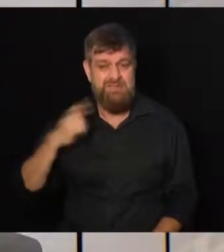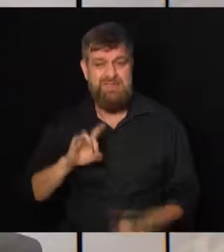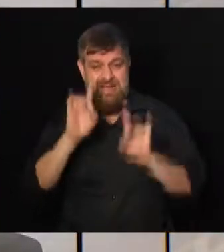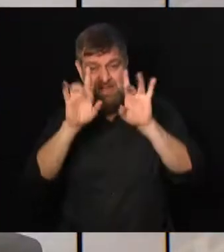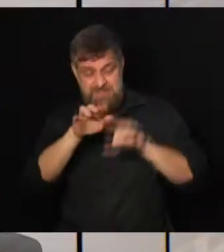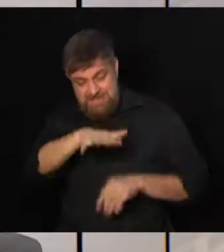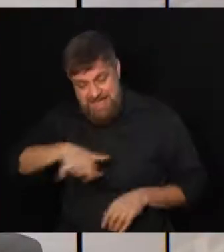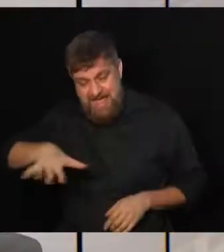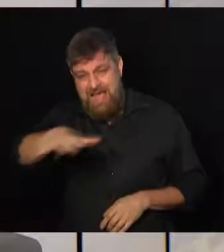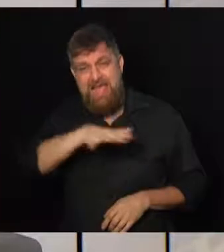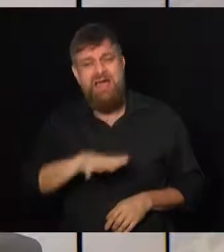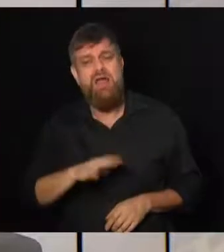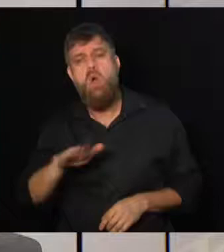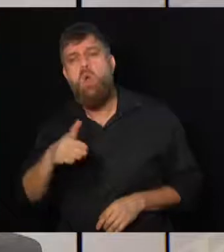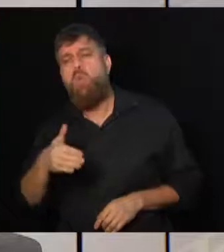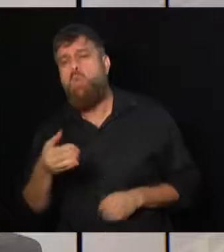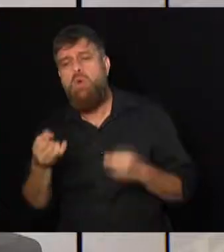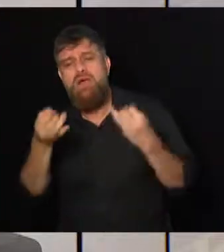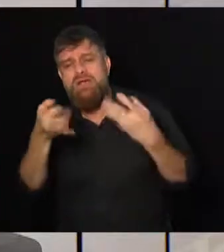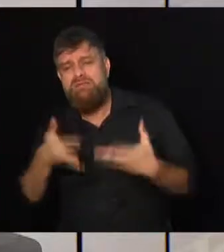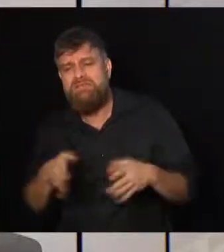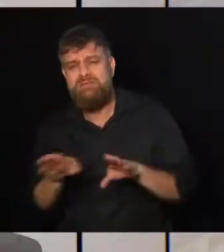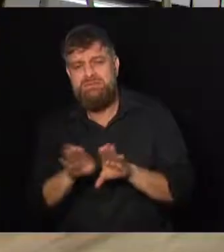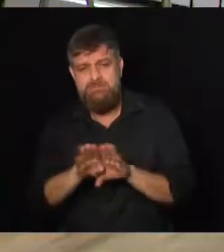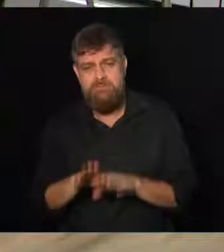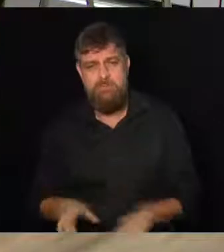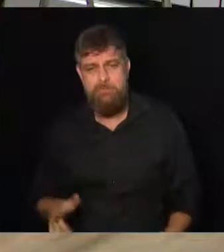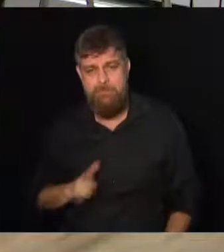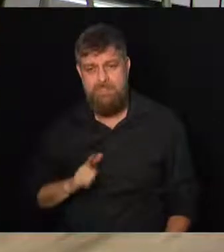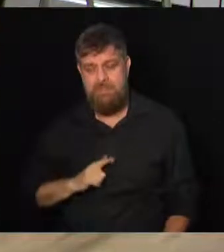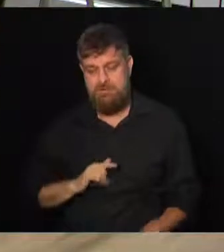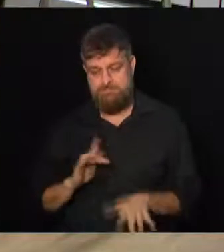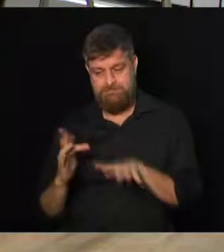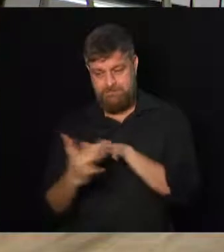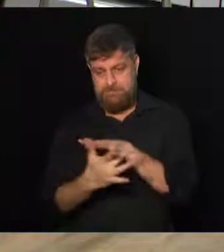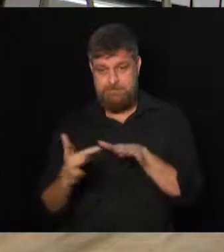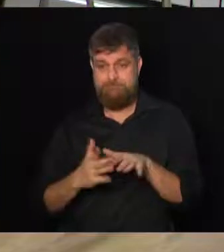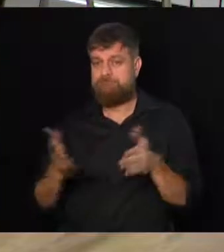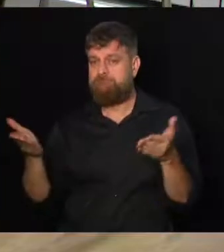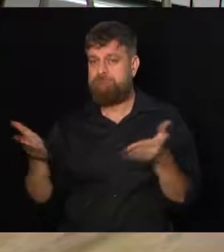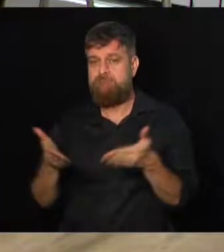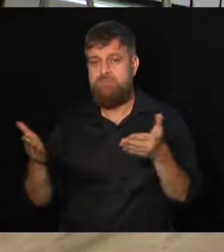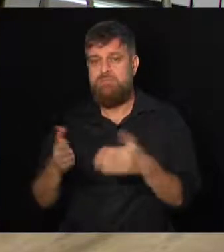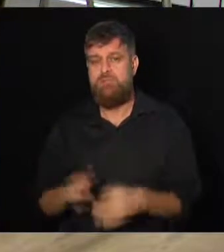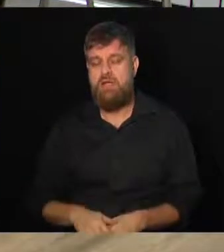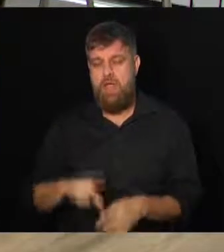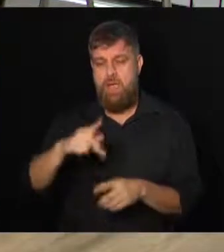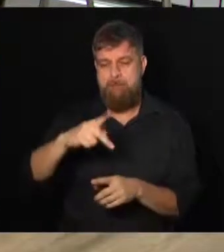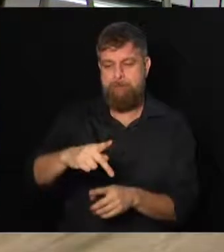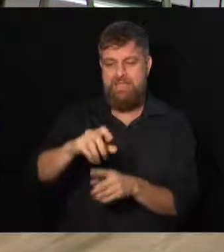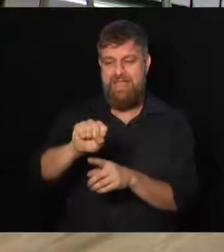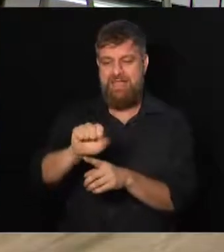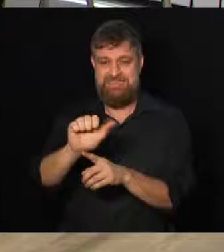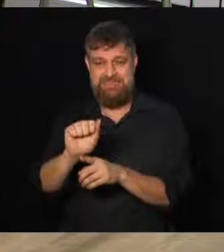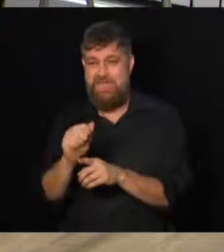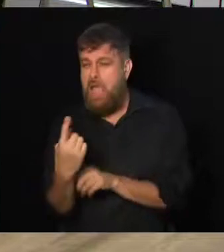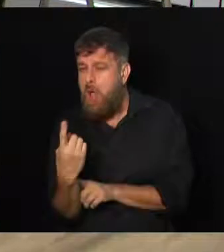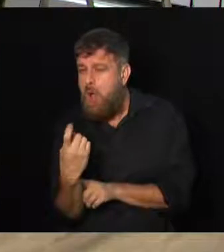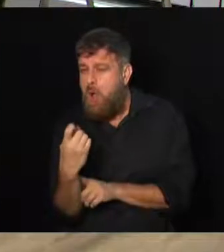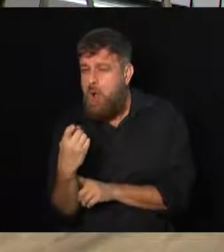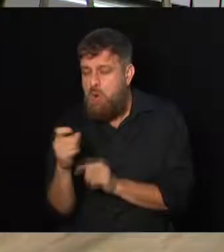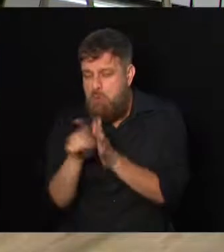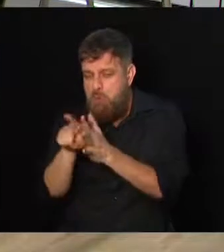especialista nesse tipo, quando se fala, inclusive às vezes nas redes sociais aparece agora o PSA vai ser o único exame,